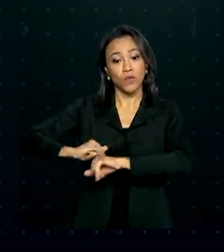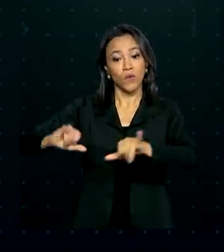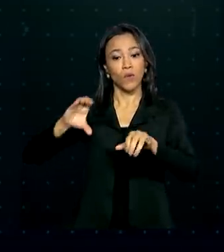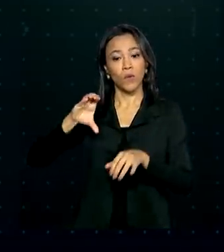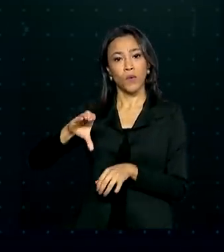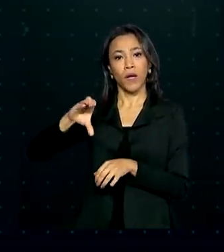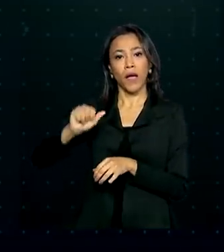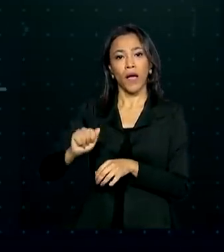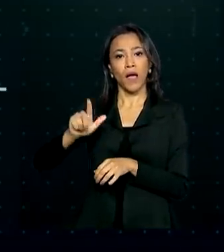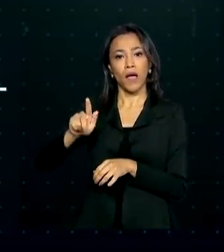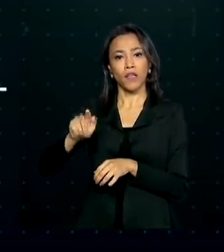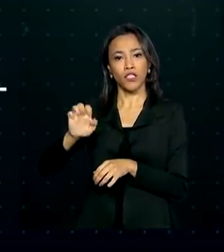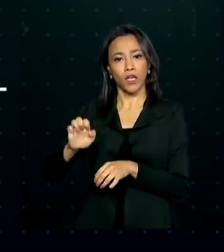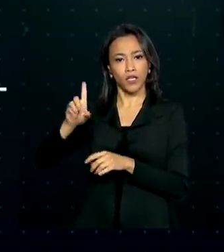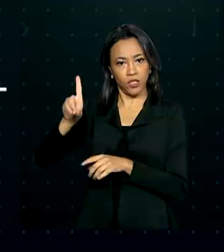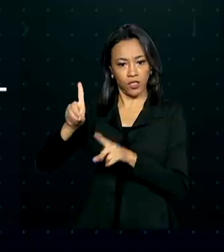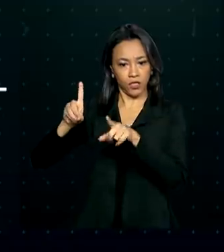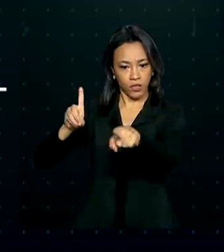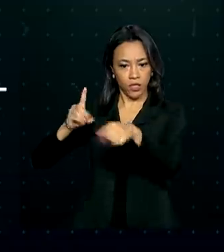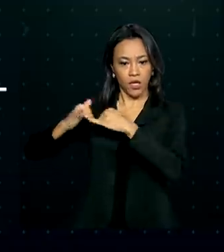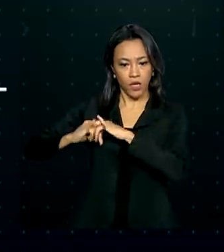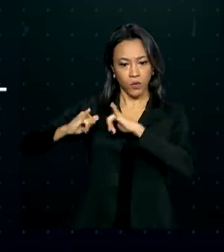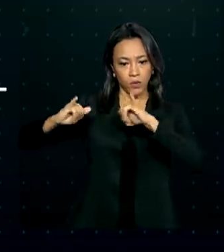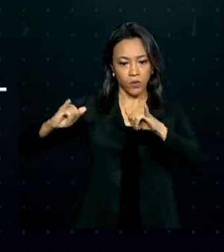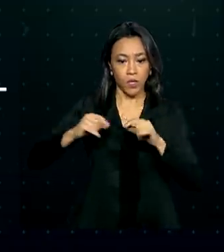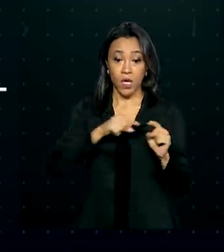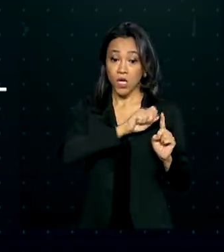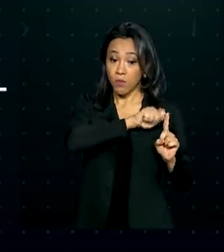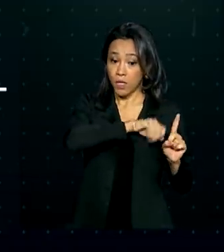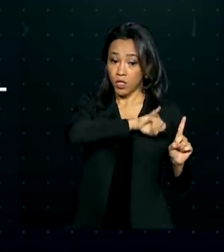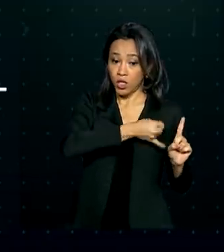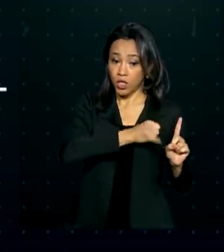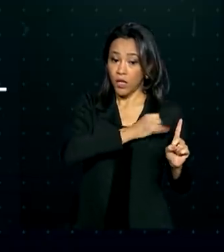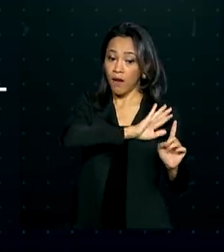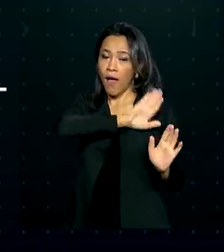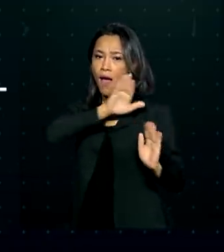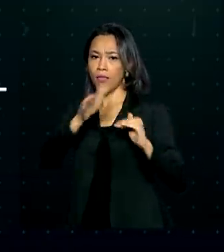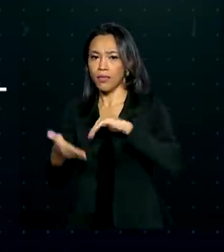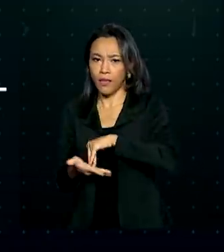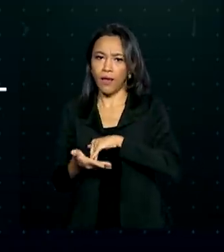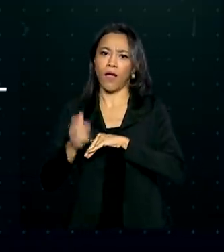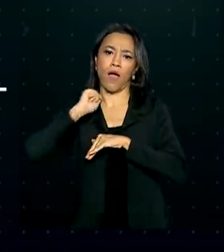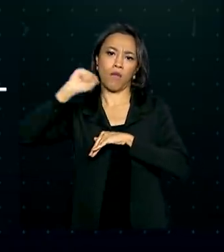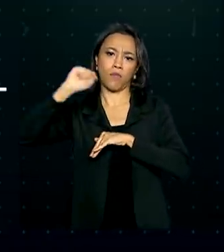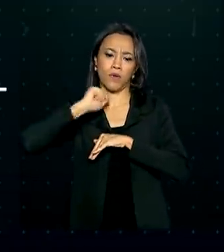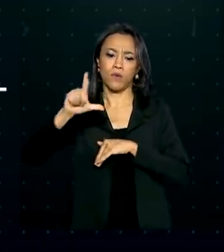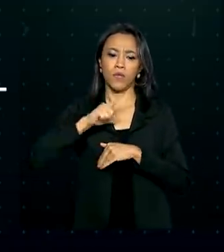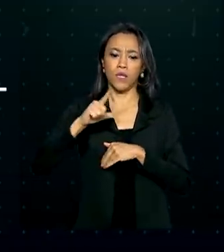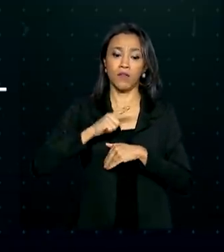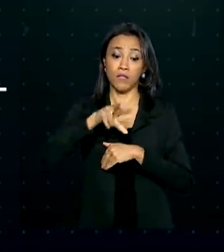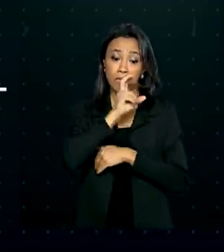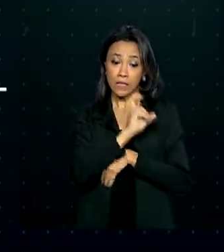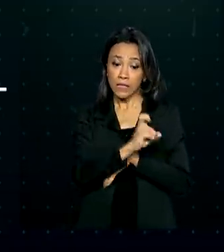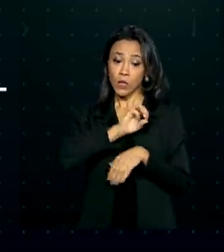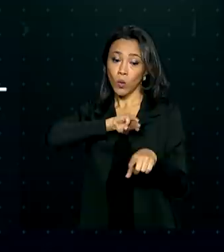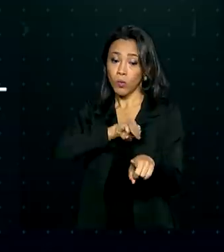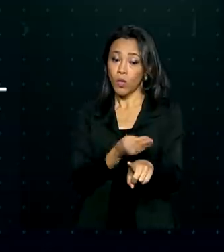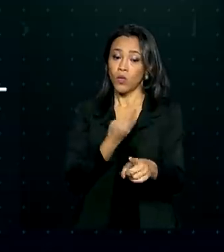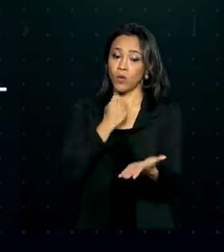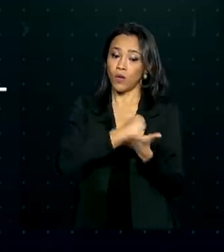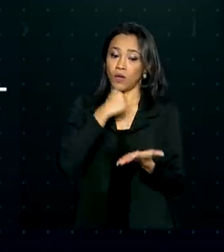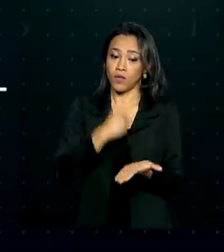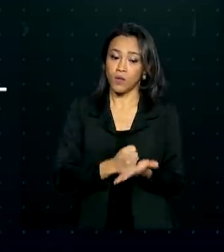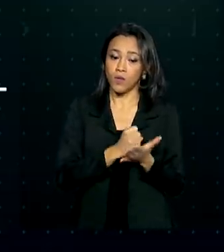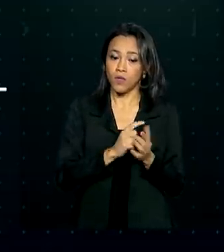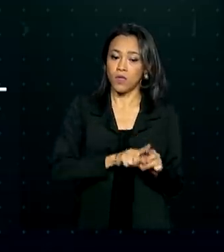Empregados e Desempregados Caged mostram que de janeiro a abril de 2020, houve quase 5 milhões de contratações